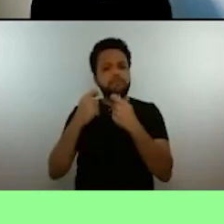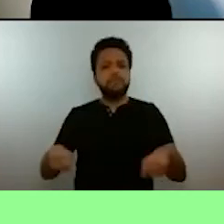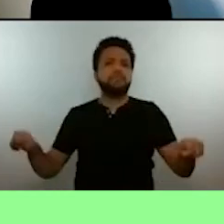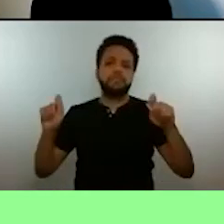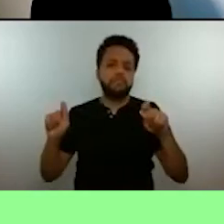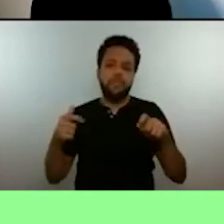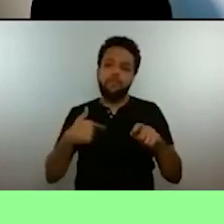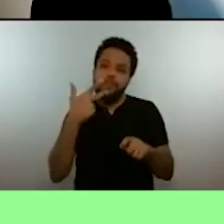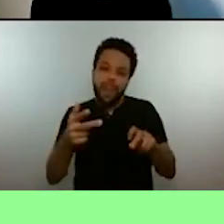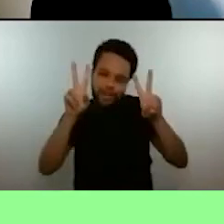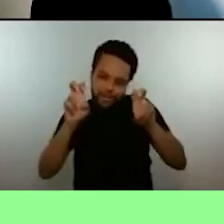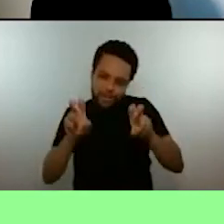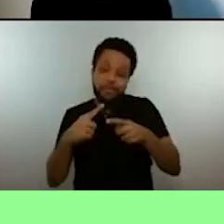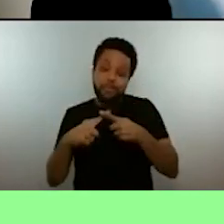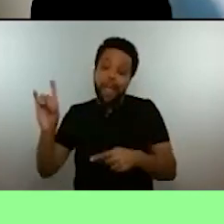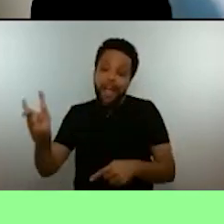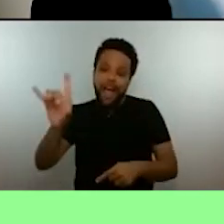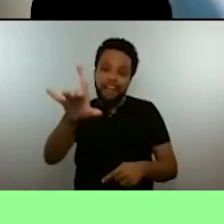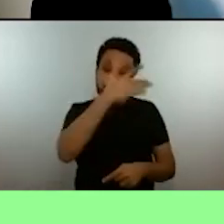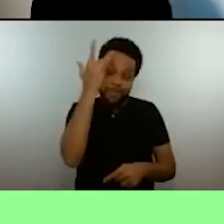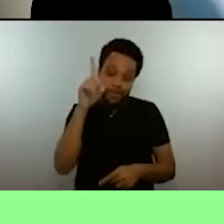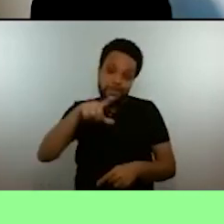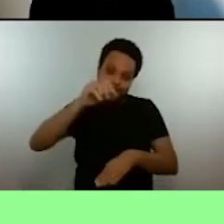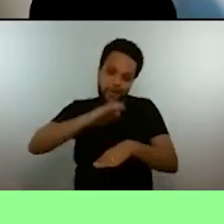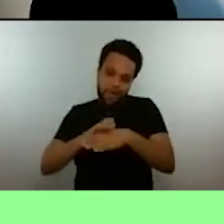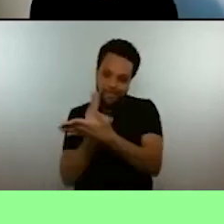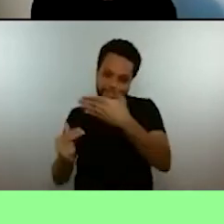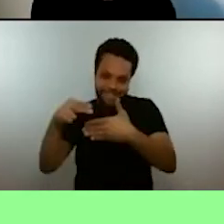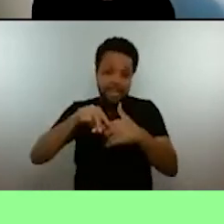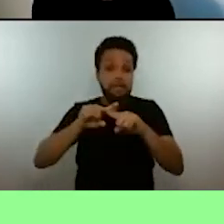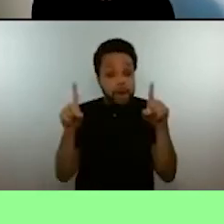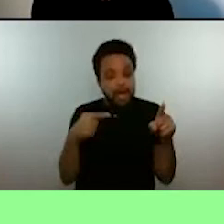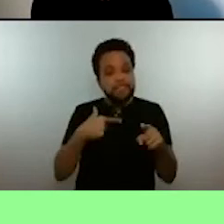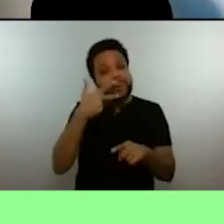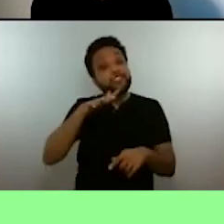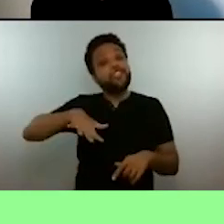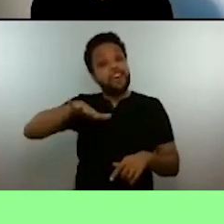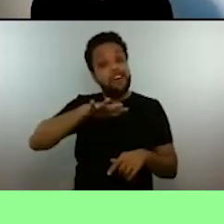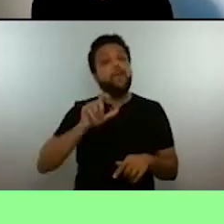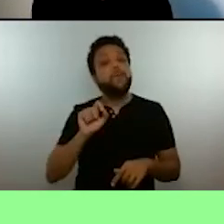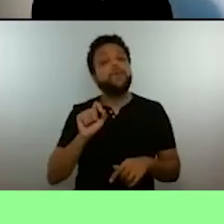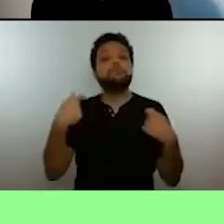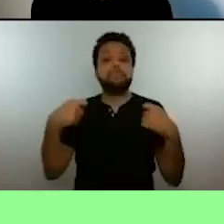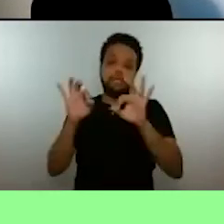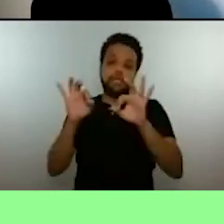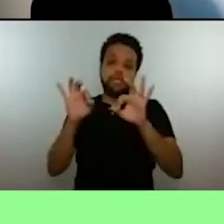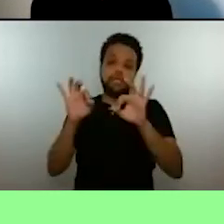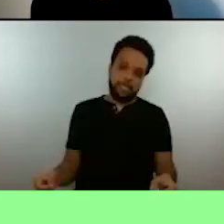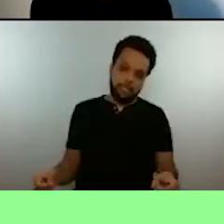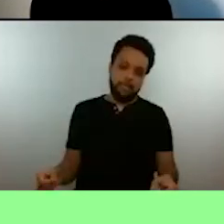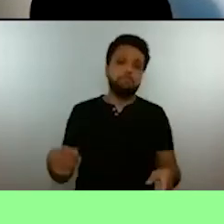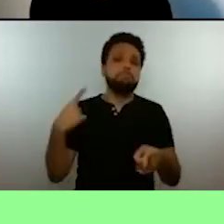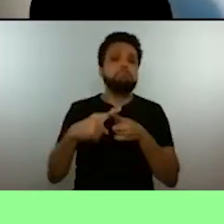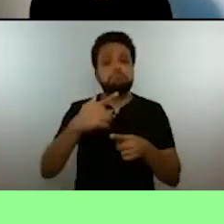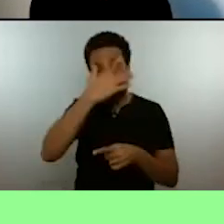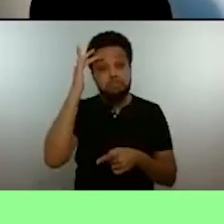cada designer, né? Mas falando que precisa ser simples, porque uma pessoa